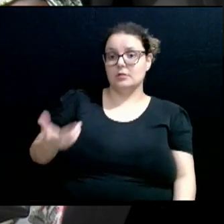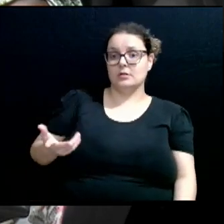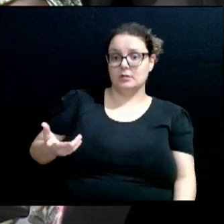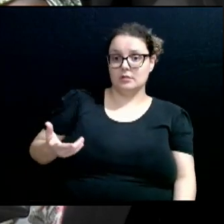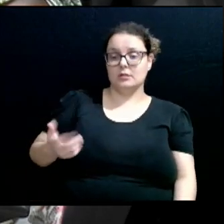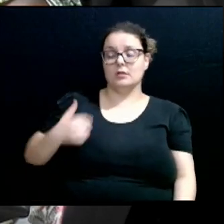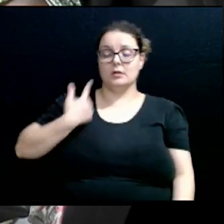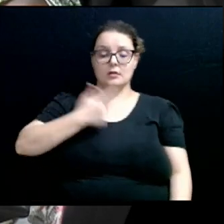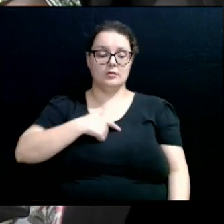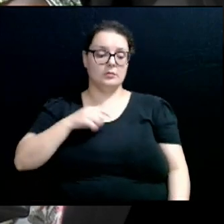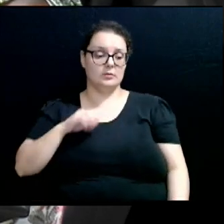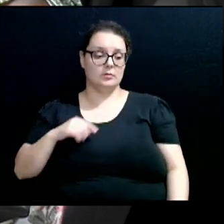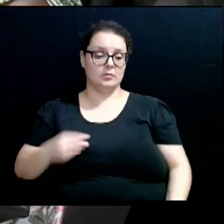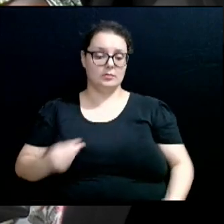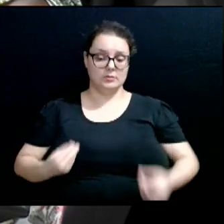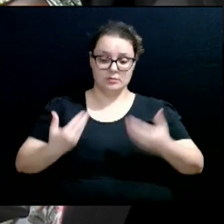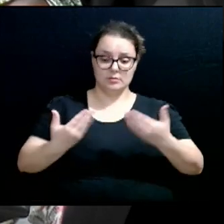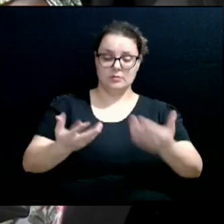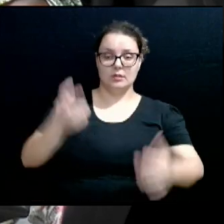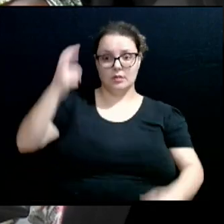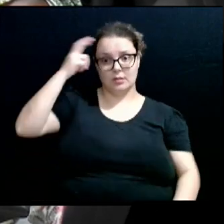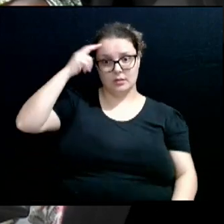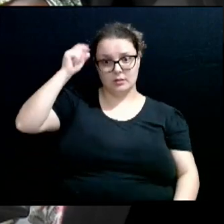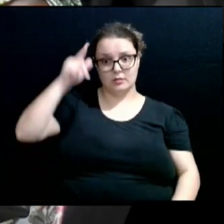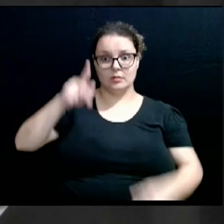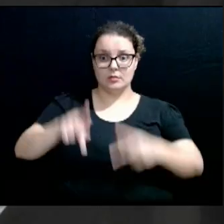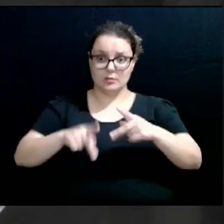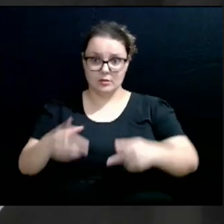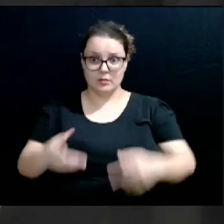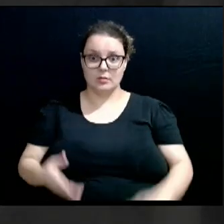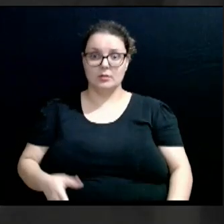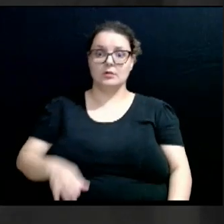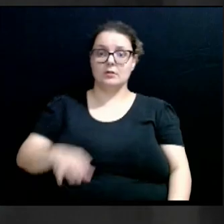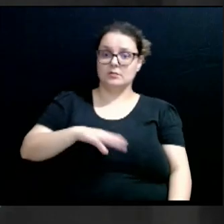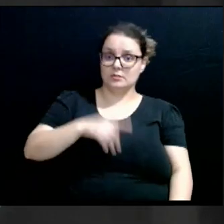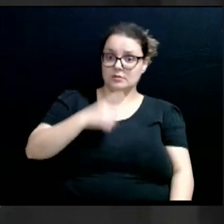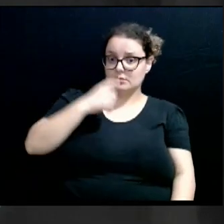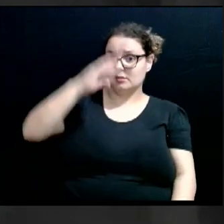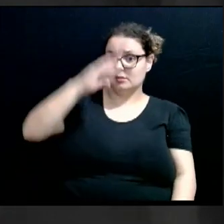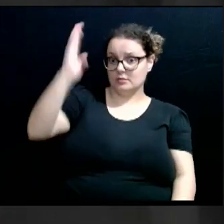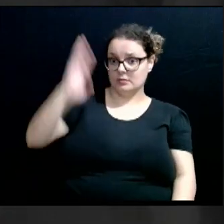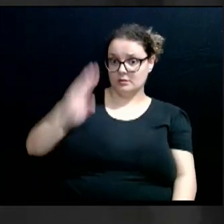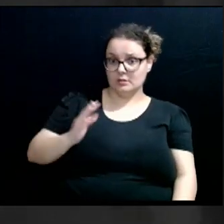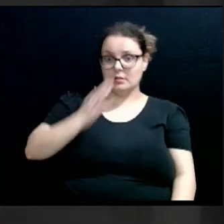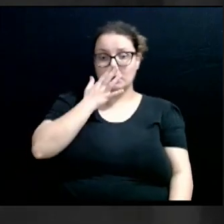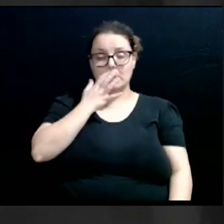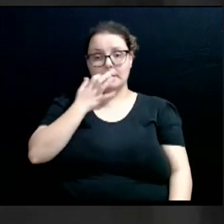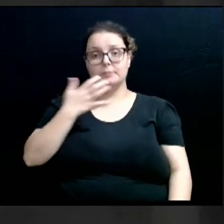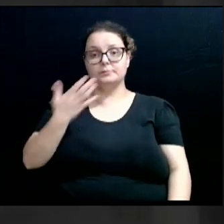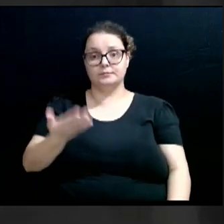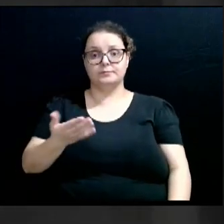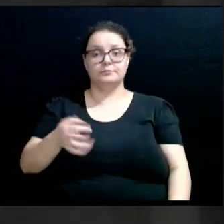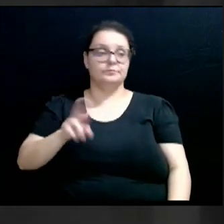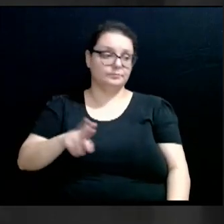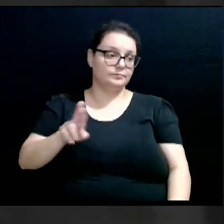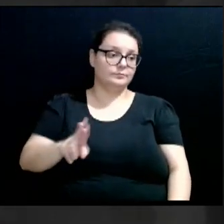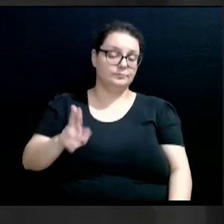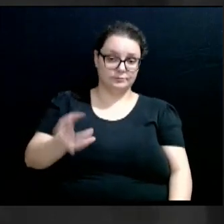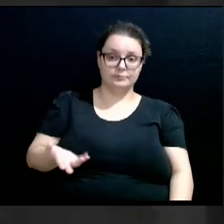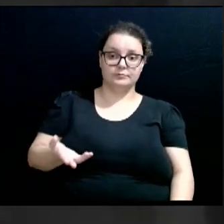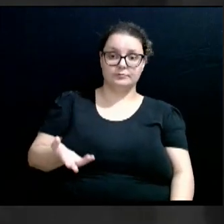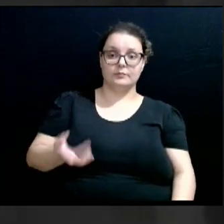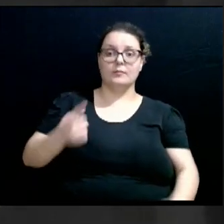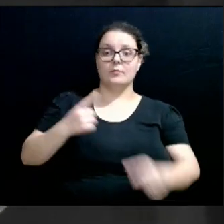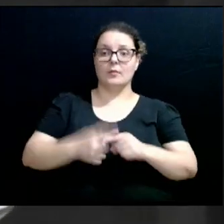essa cultura popular campineira, brasileira, através disso, né? Porque quando a gente une a